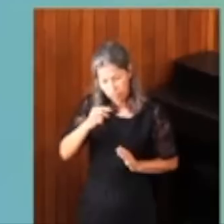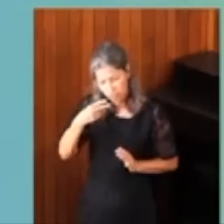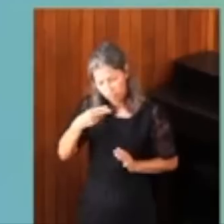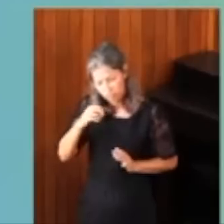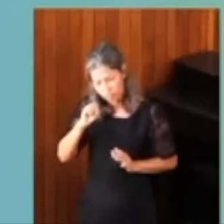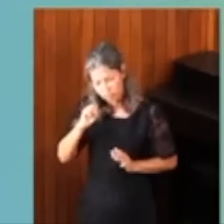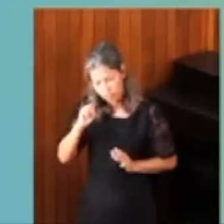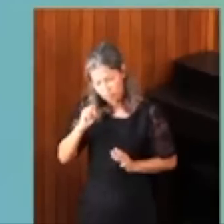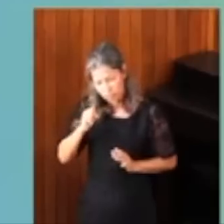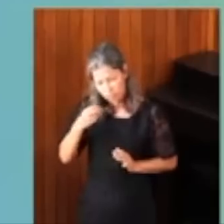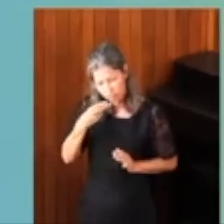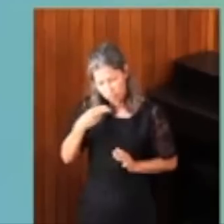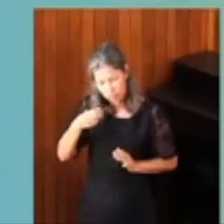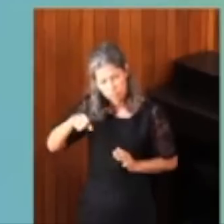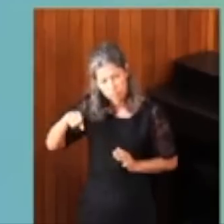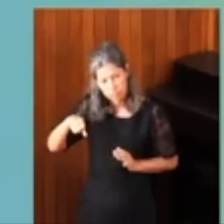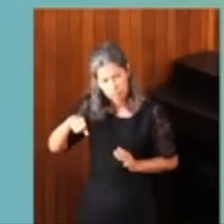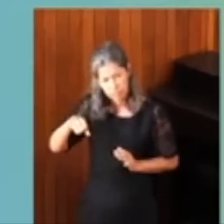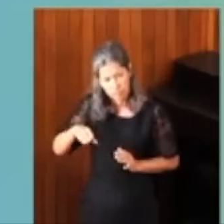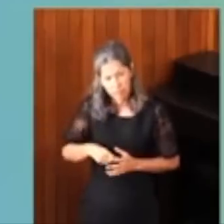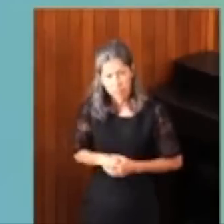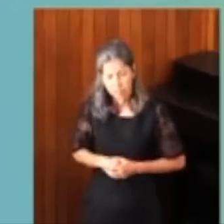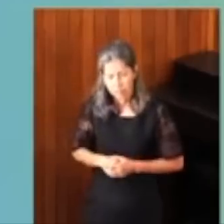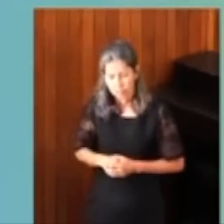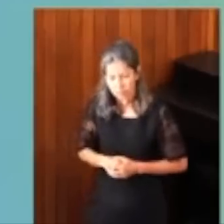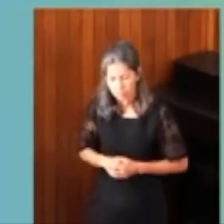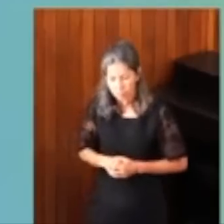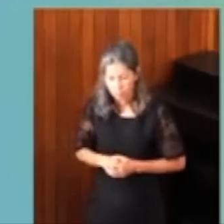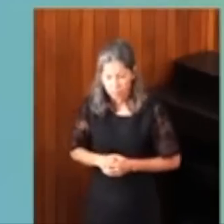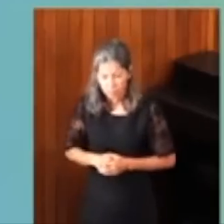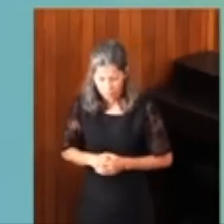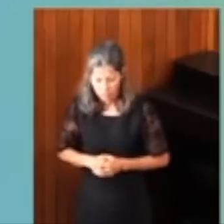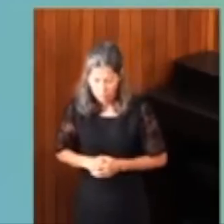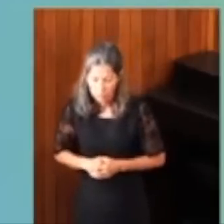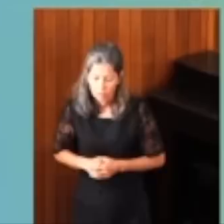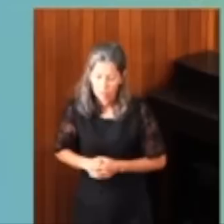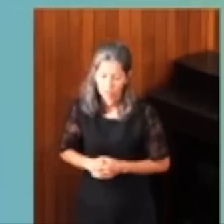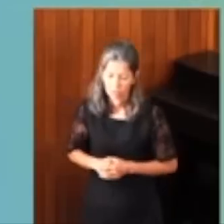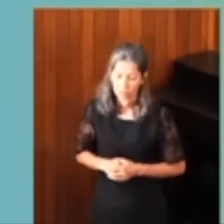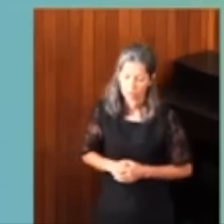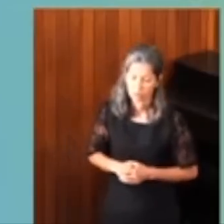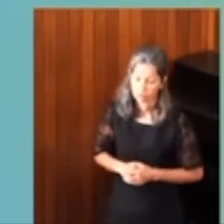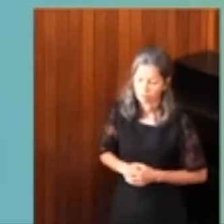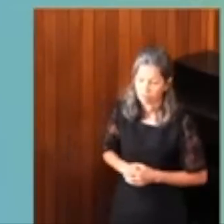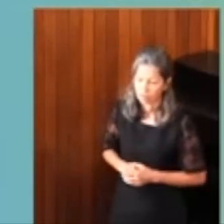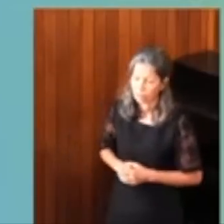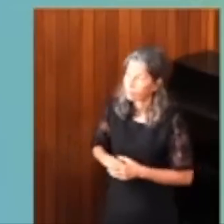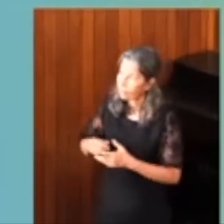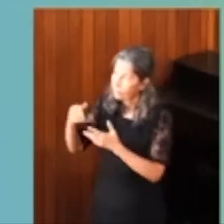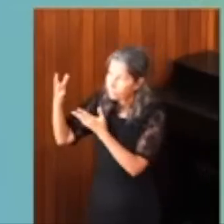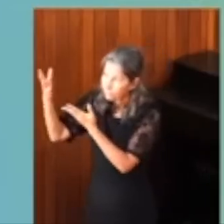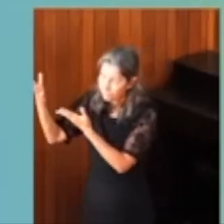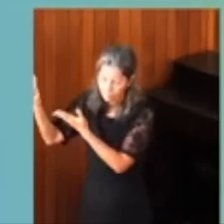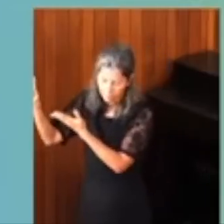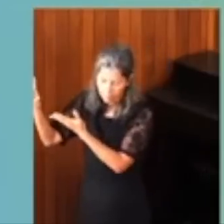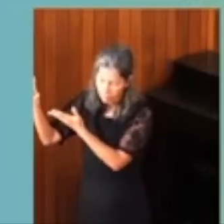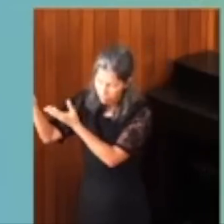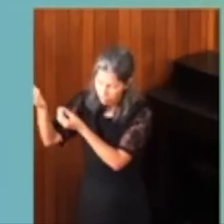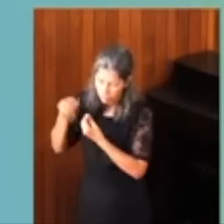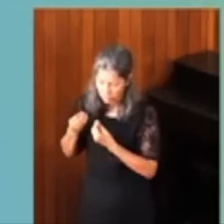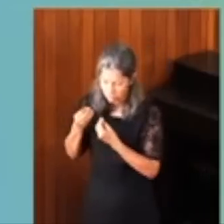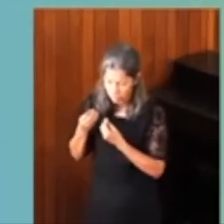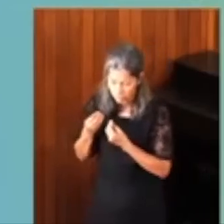descanso. Mas ele diz mais, tomem sobre vocês o meu jugo, porque o meu fardo é suave, e esse jugo é